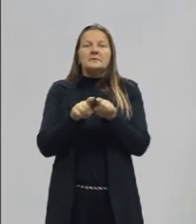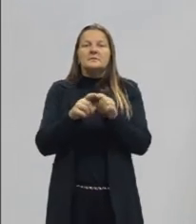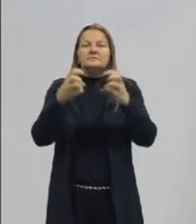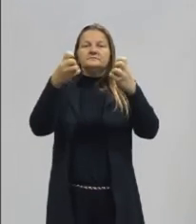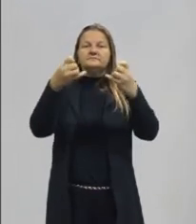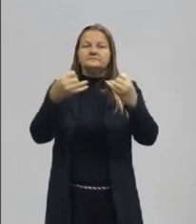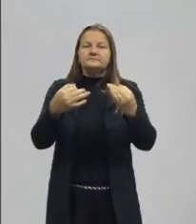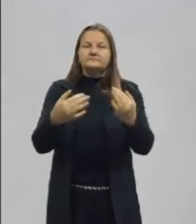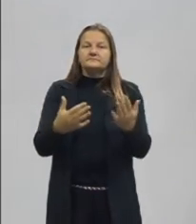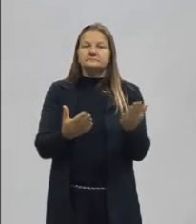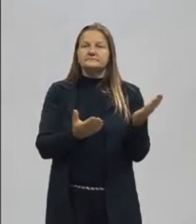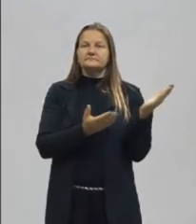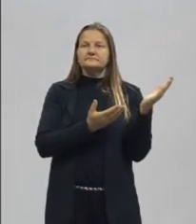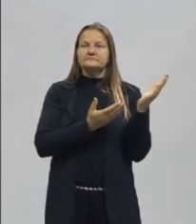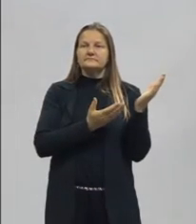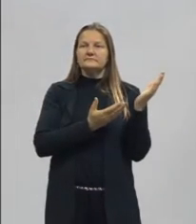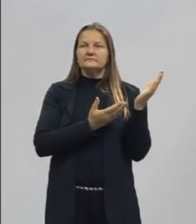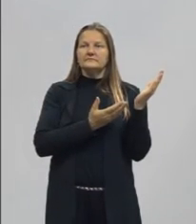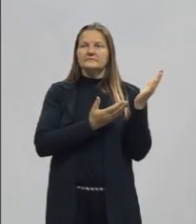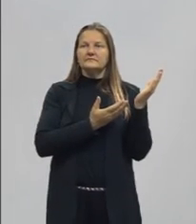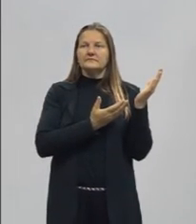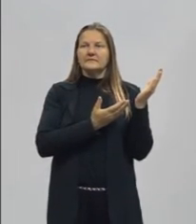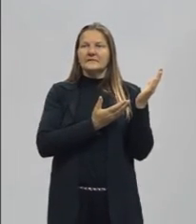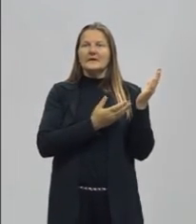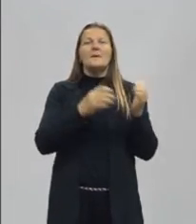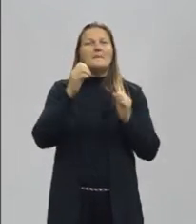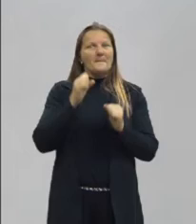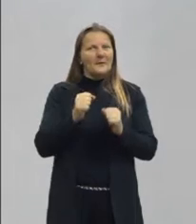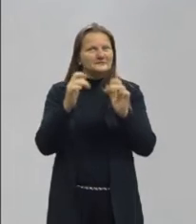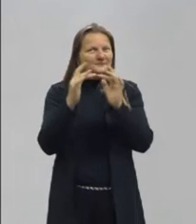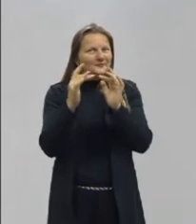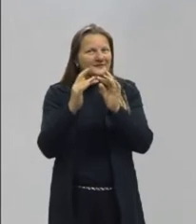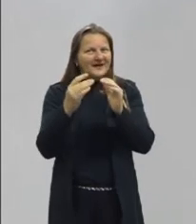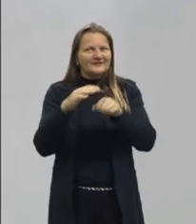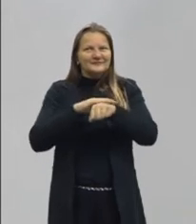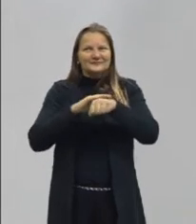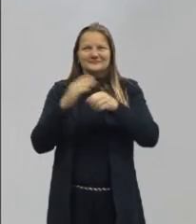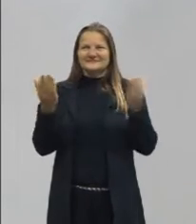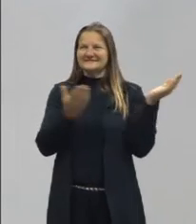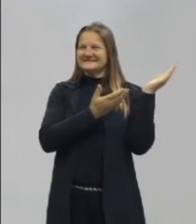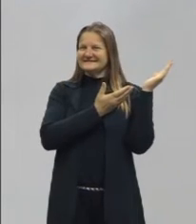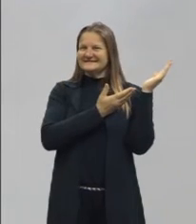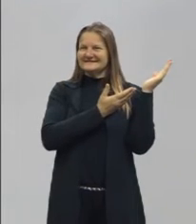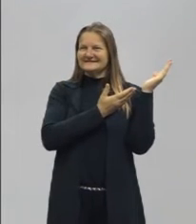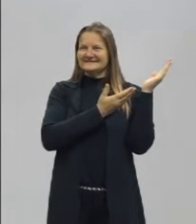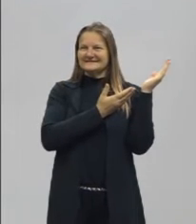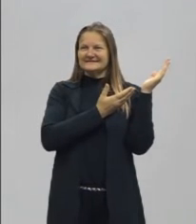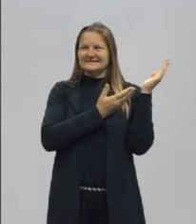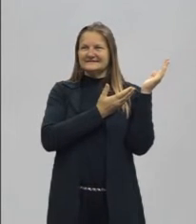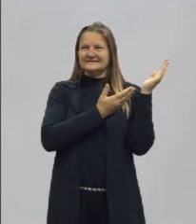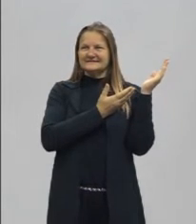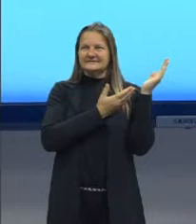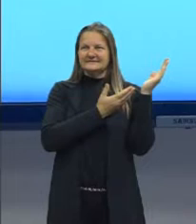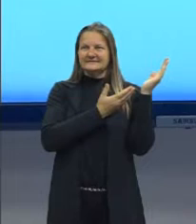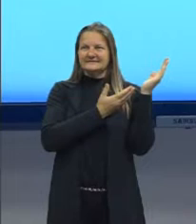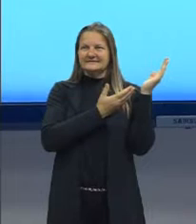circuitos elétricos bom então Lembrando que vocês podem entrar em contato comigo né pelas minhas redes